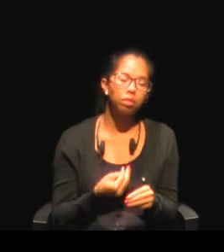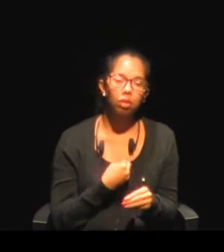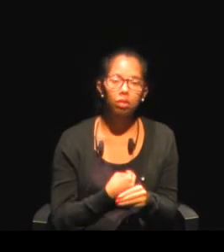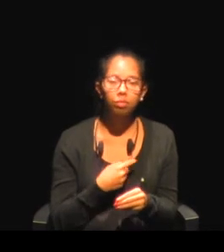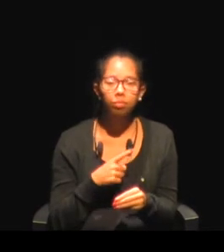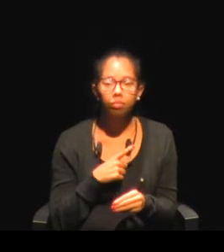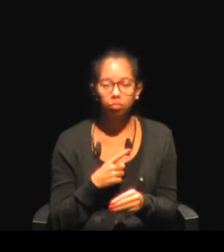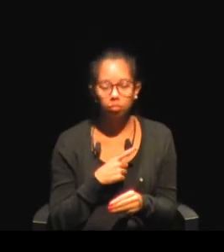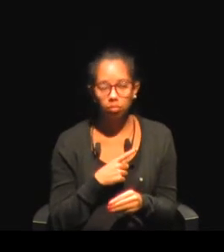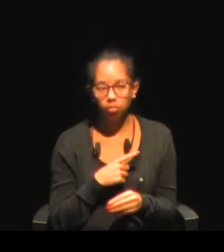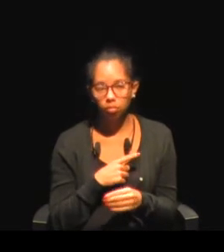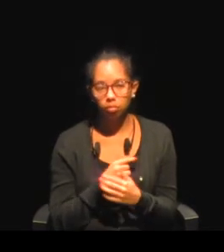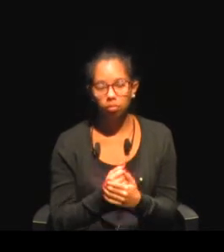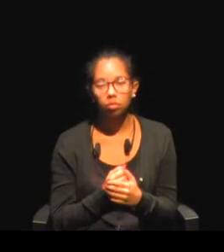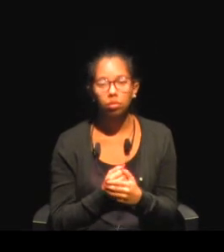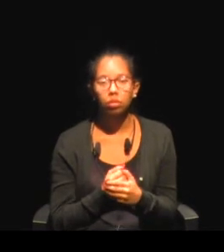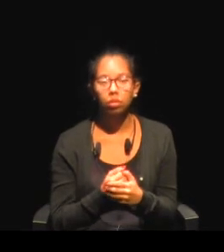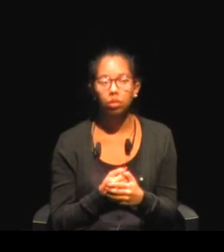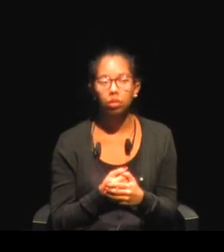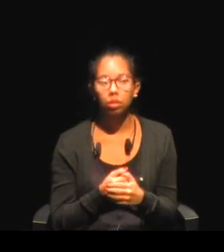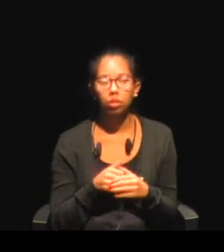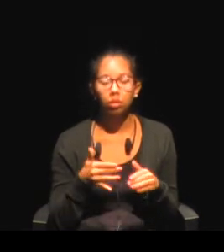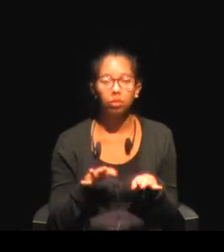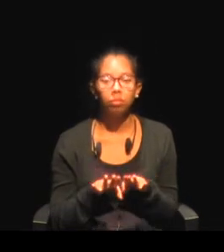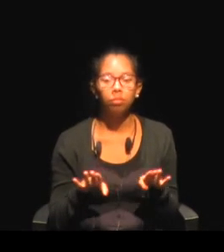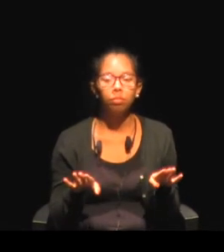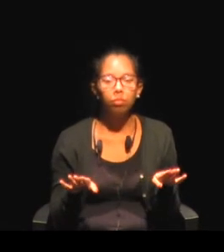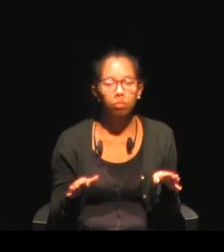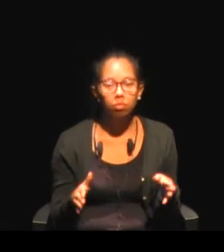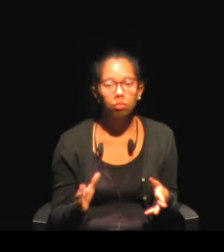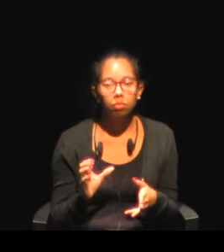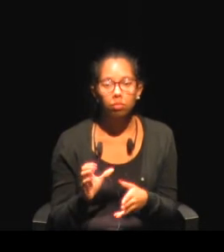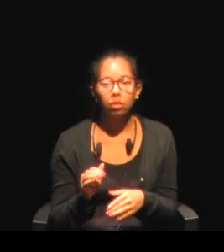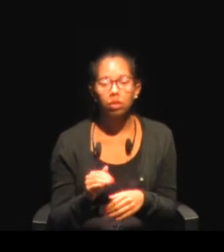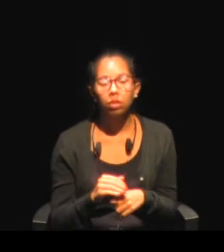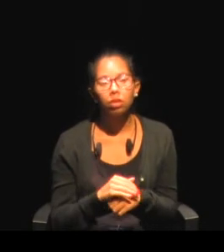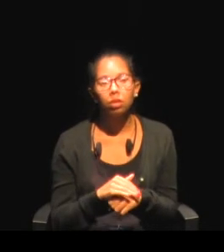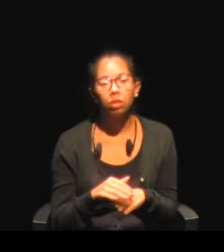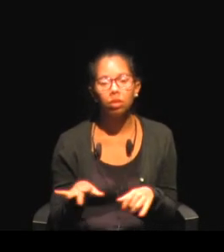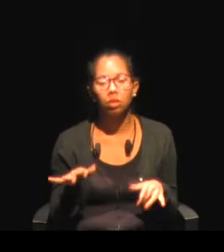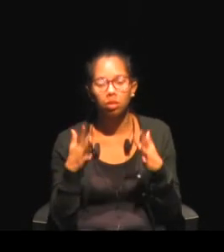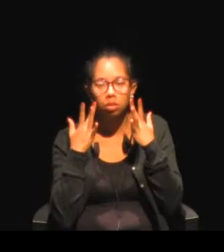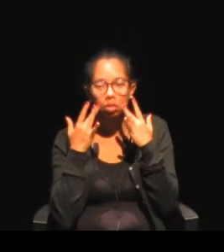essa pré-existência aí, no caso do... Aí é uma imagem já da laje já de cobertura do